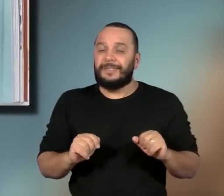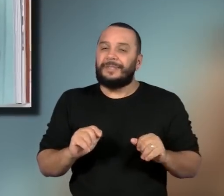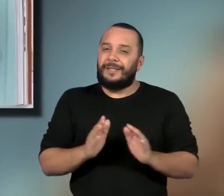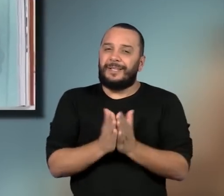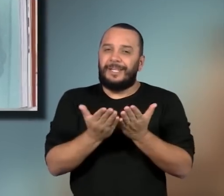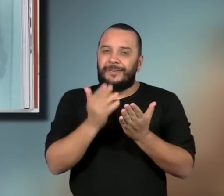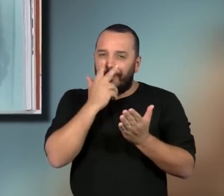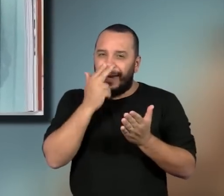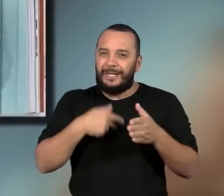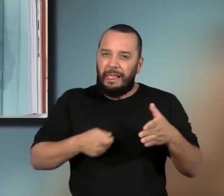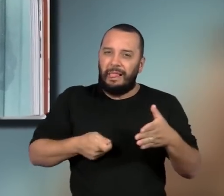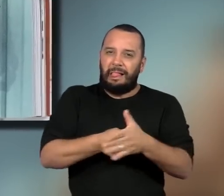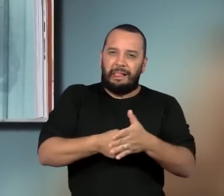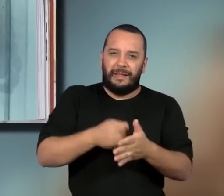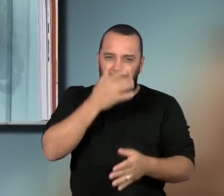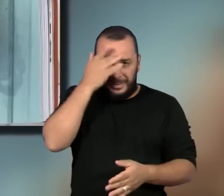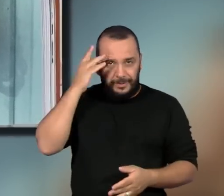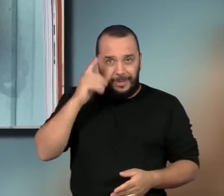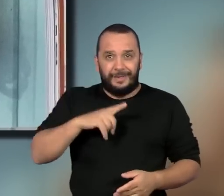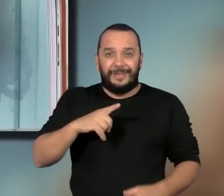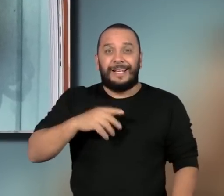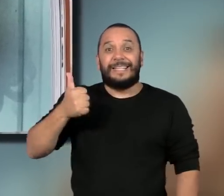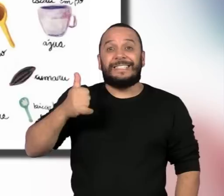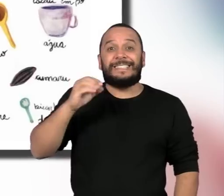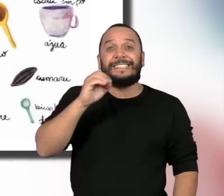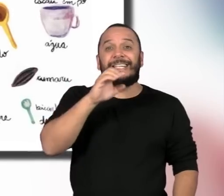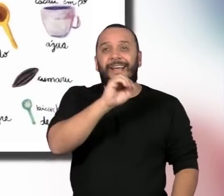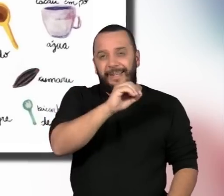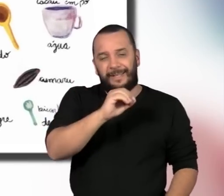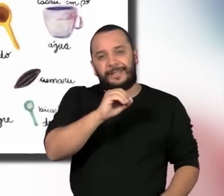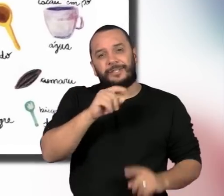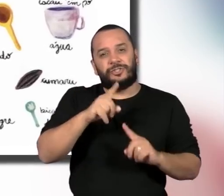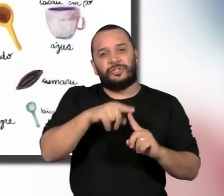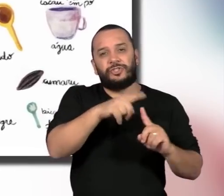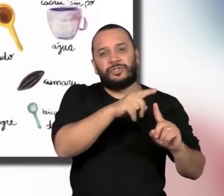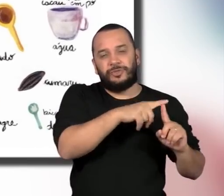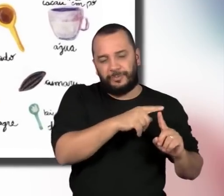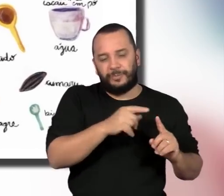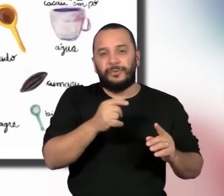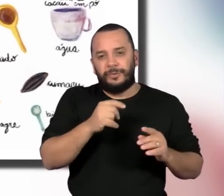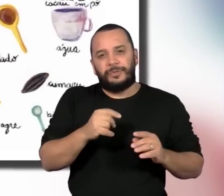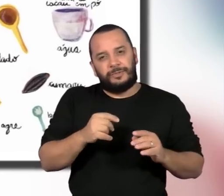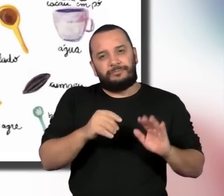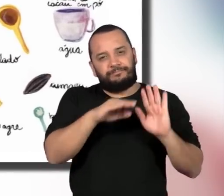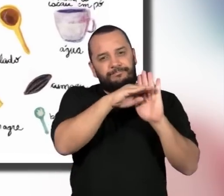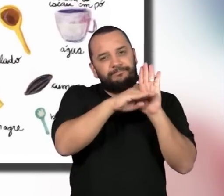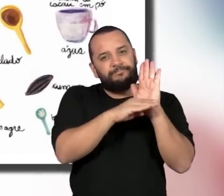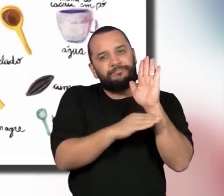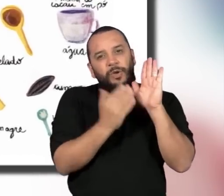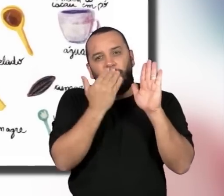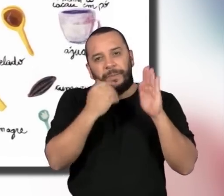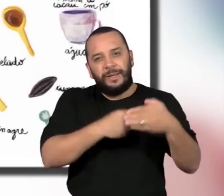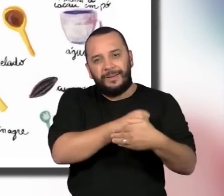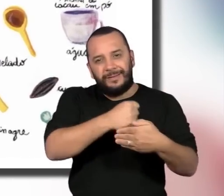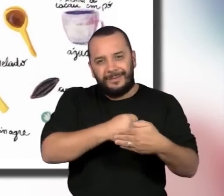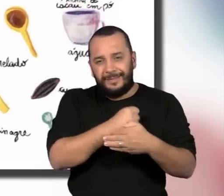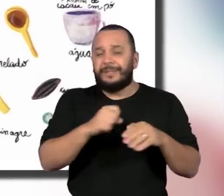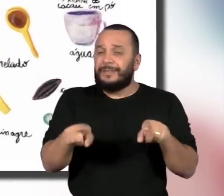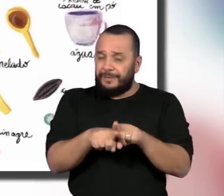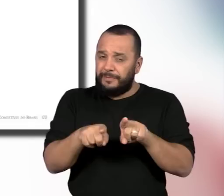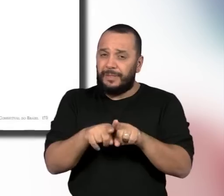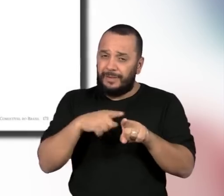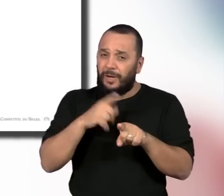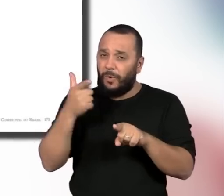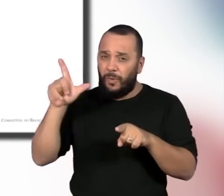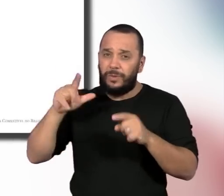cerca de 100 receitas, né, já apresentando para o leitor, mas também tem muito ainda para estudar e para explorar. Por exemplo, no